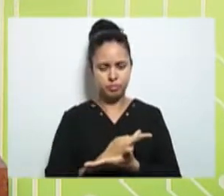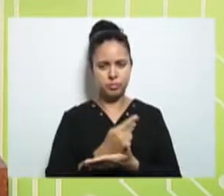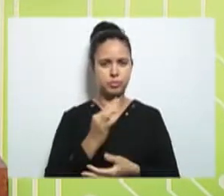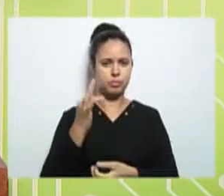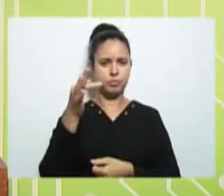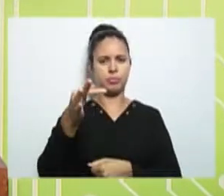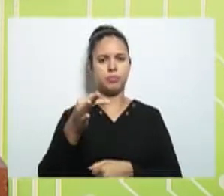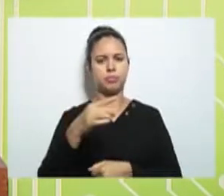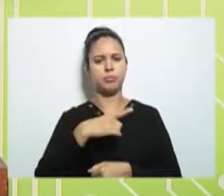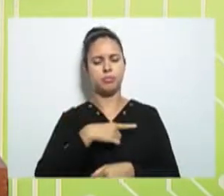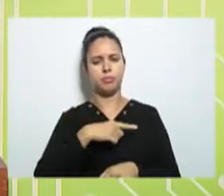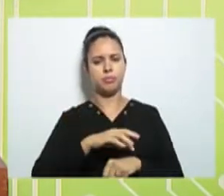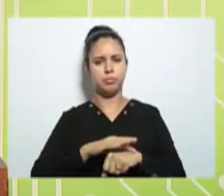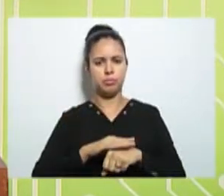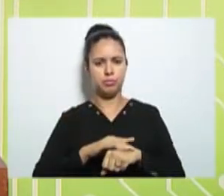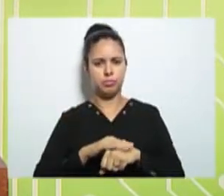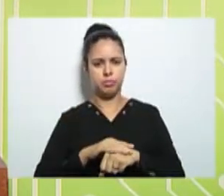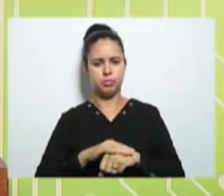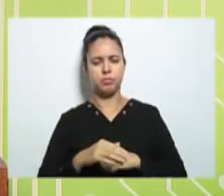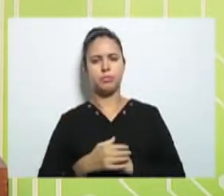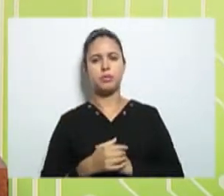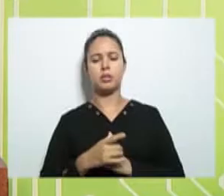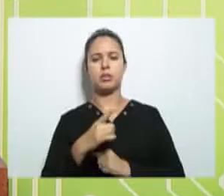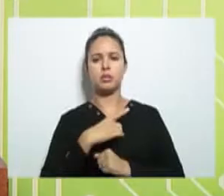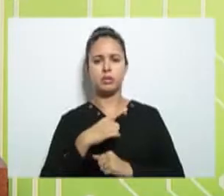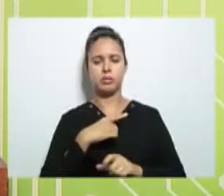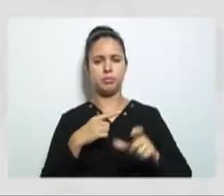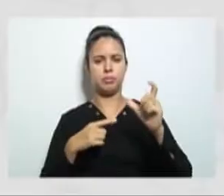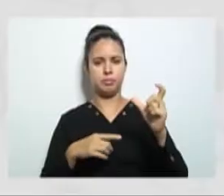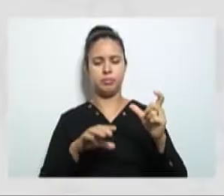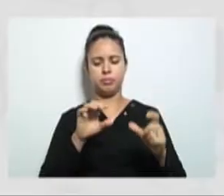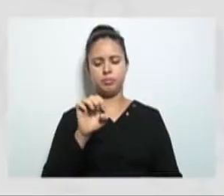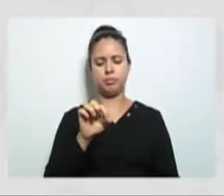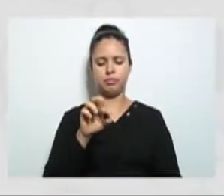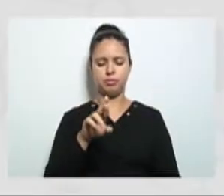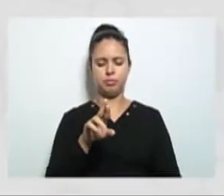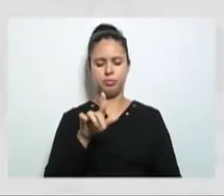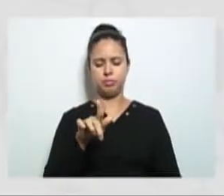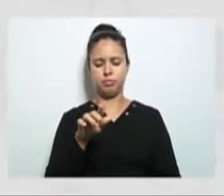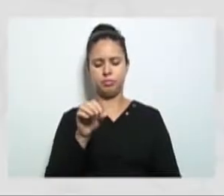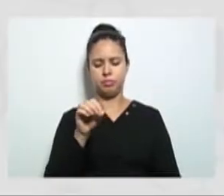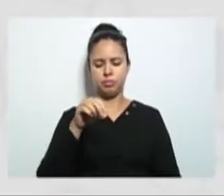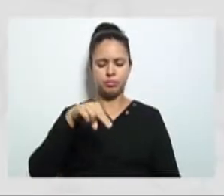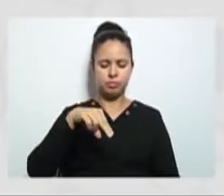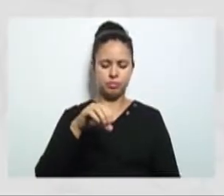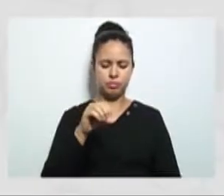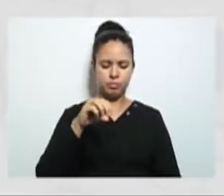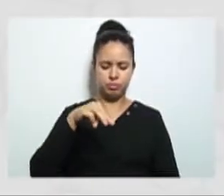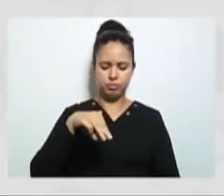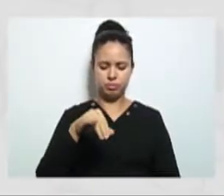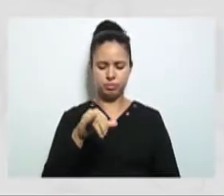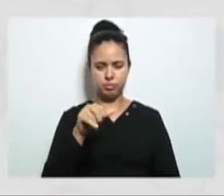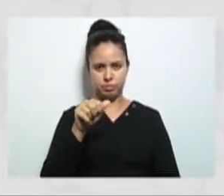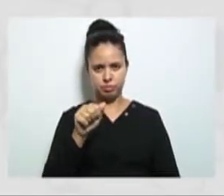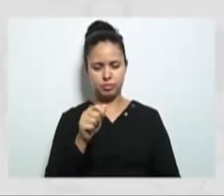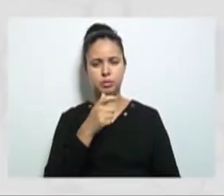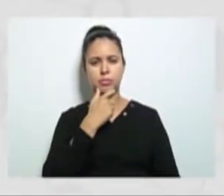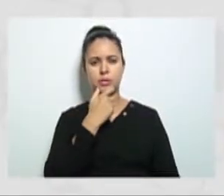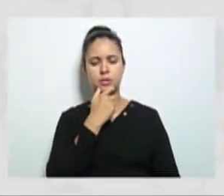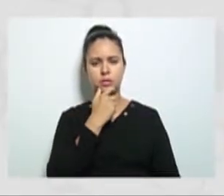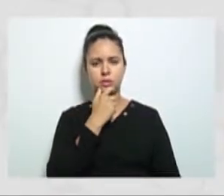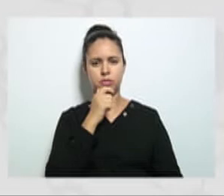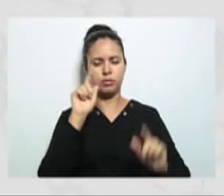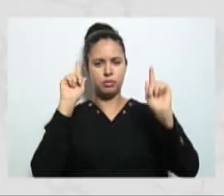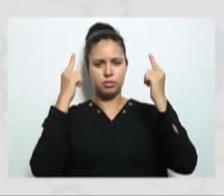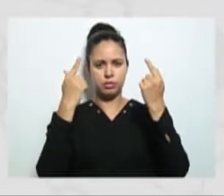Então surgiu aí o que a gente chama de ergonomia, tá? Bora ver o conceito aqui, ó. é um termo que deriva do grego ergon e que